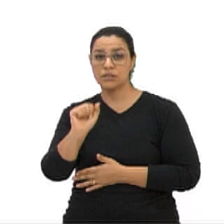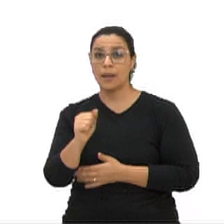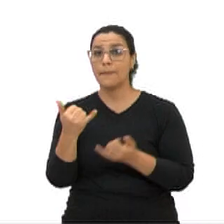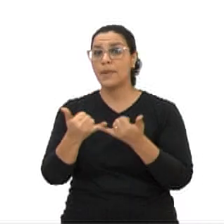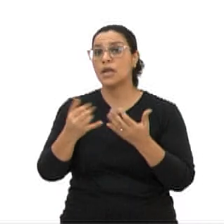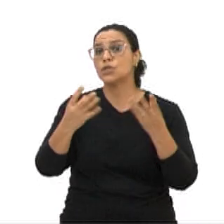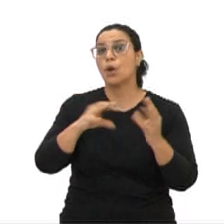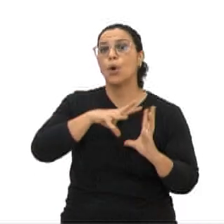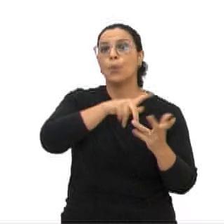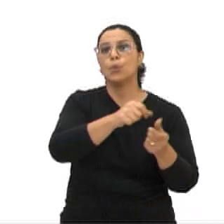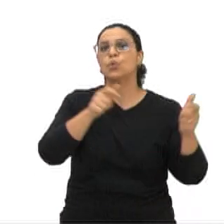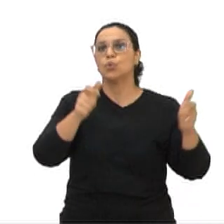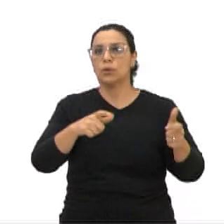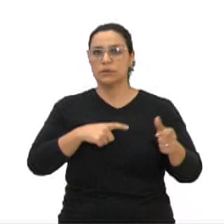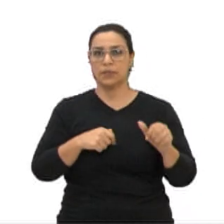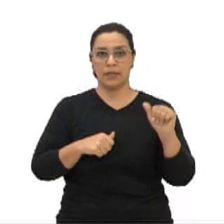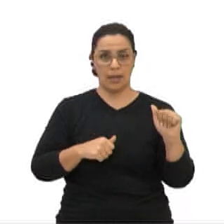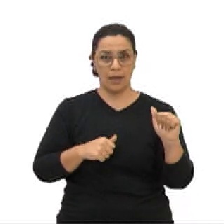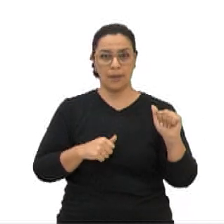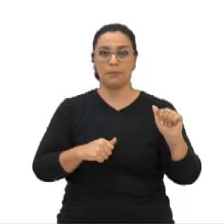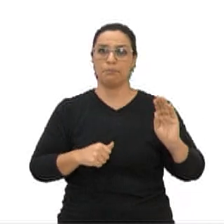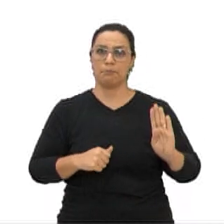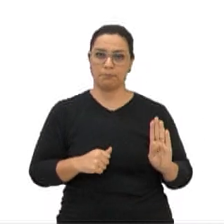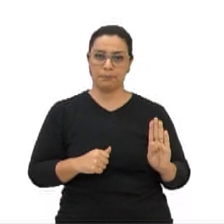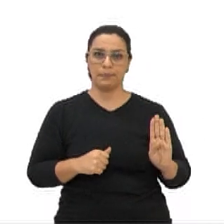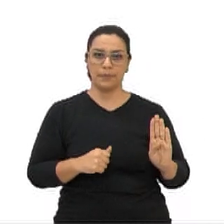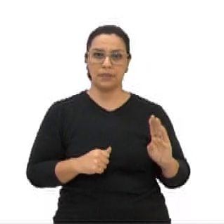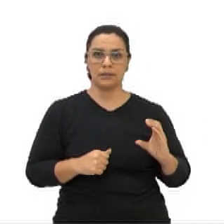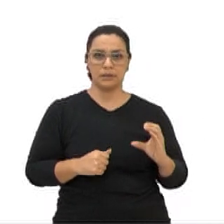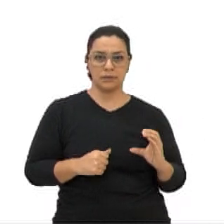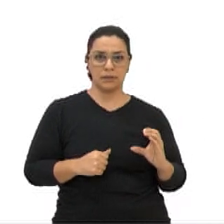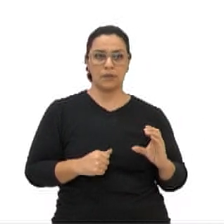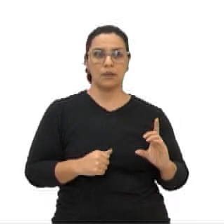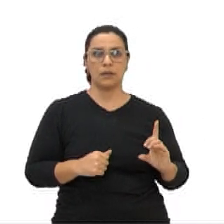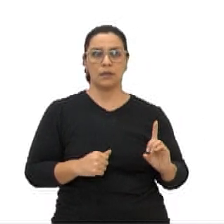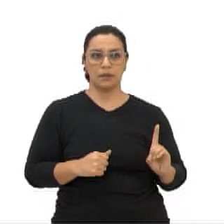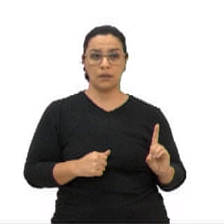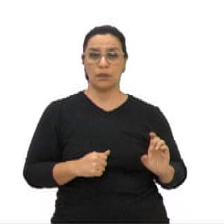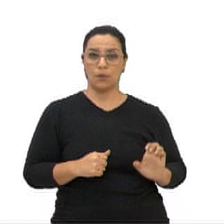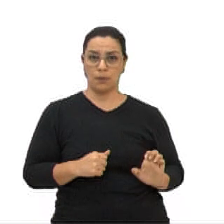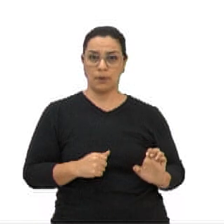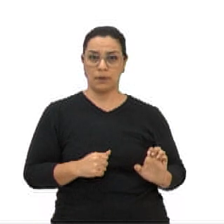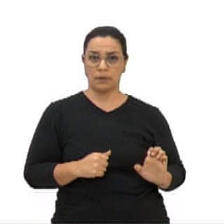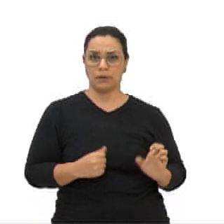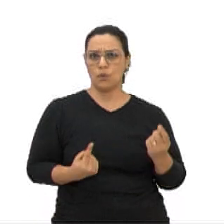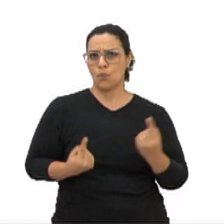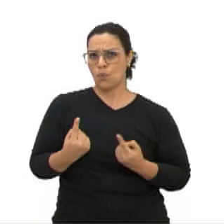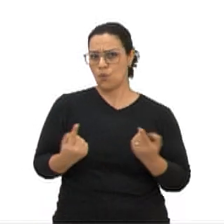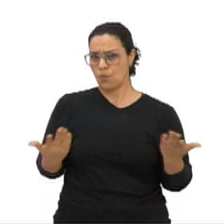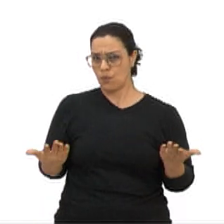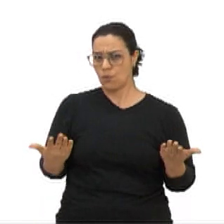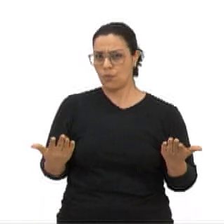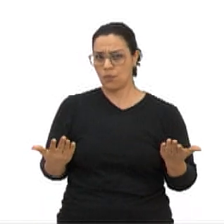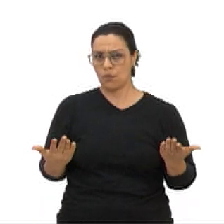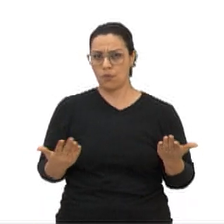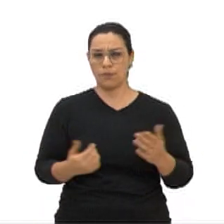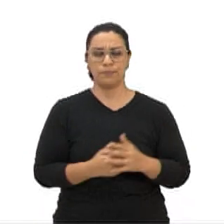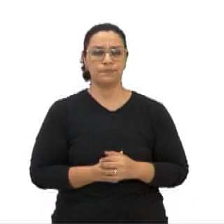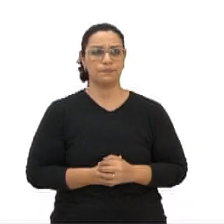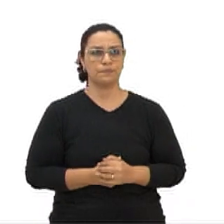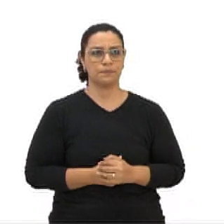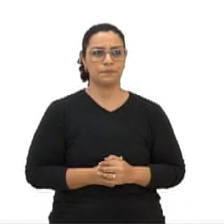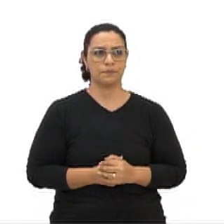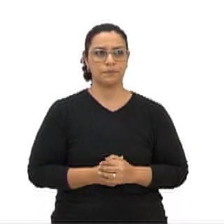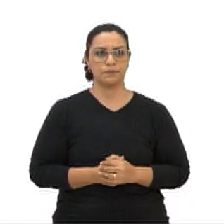mundial? Letra A, savana. Letra B, campos. Letra C, florestas equatoriais. Letra